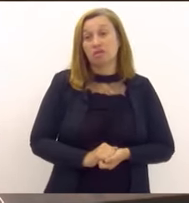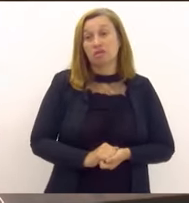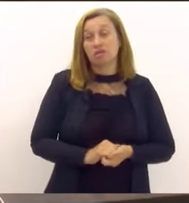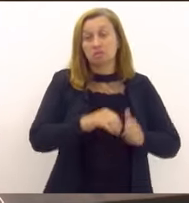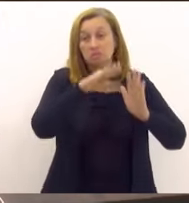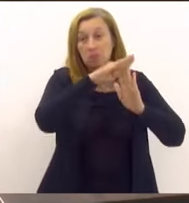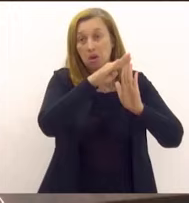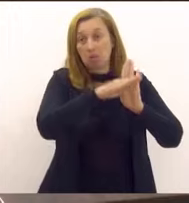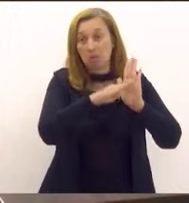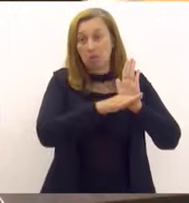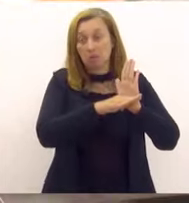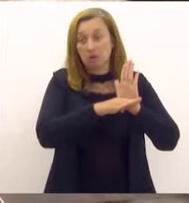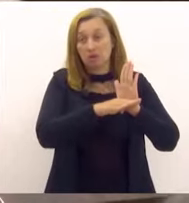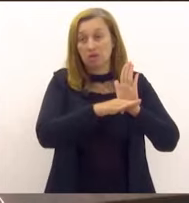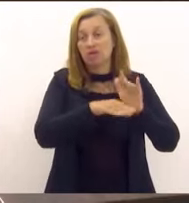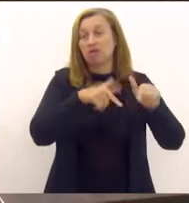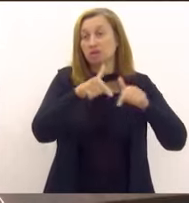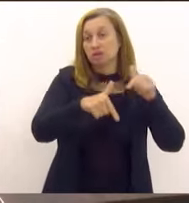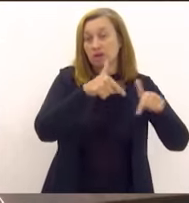anexo.